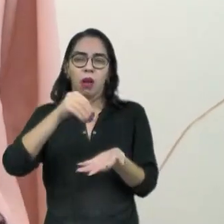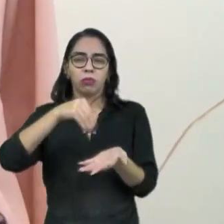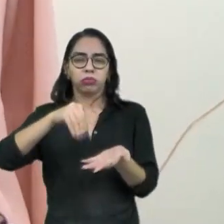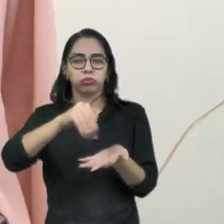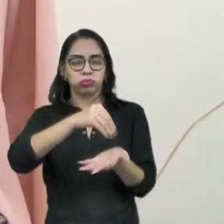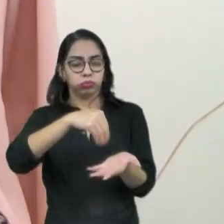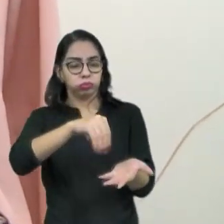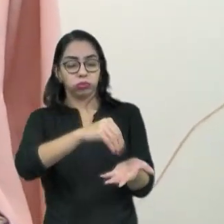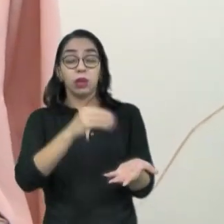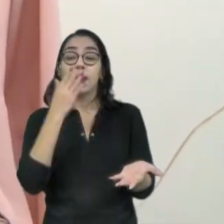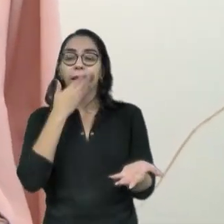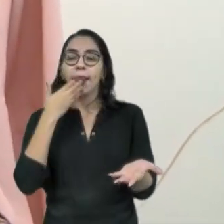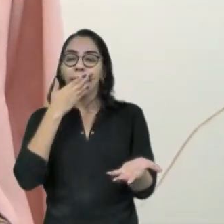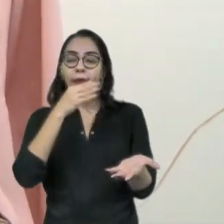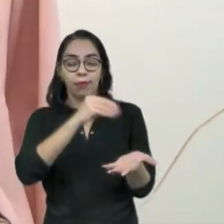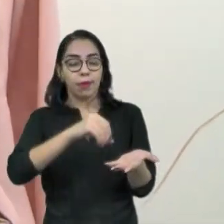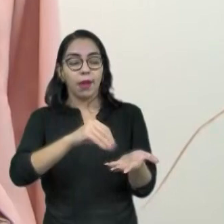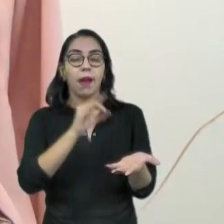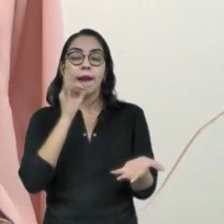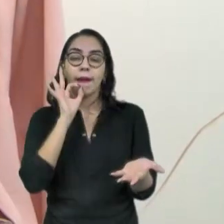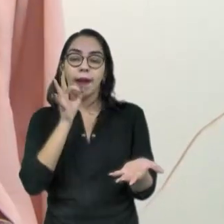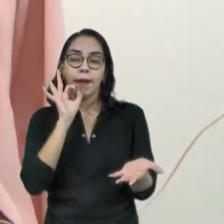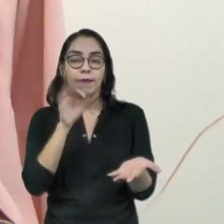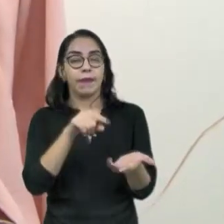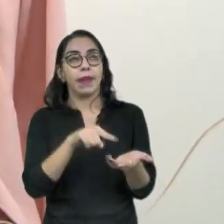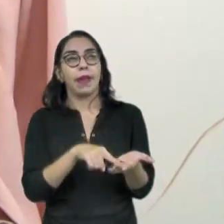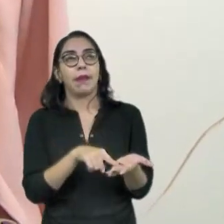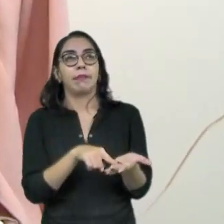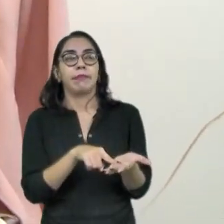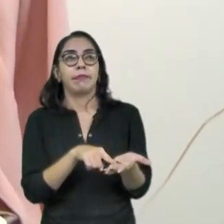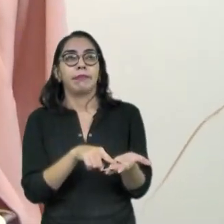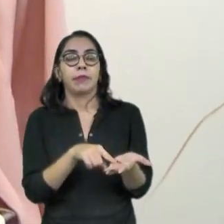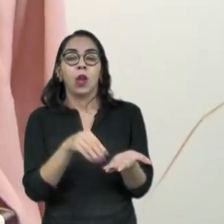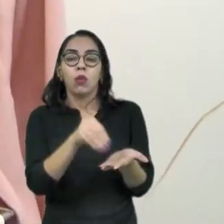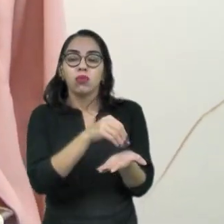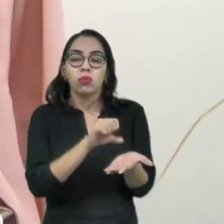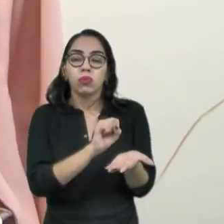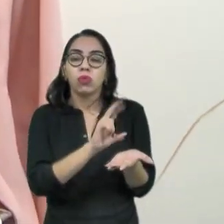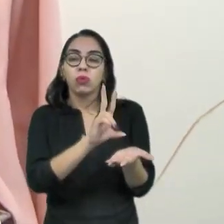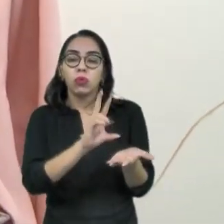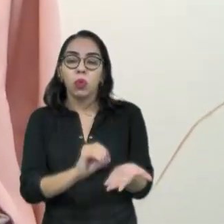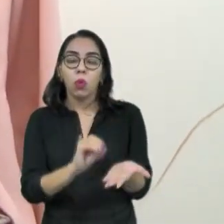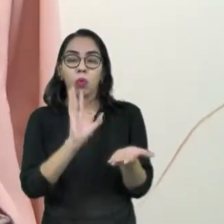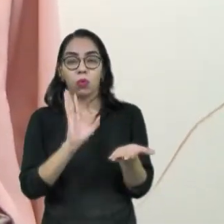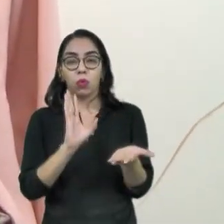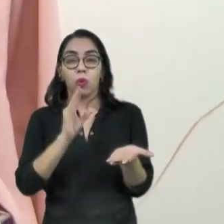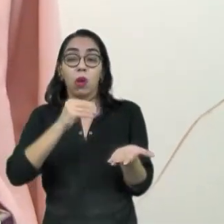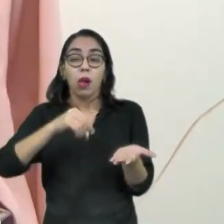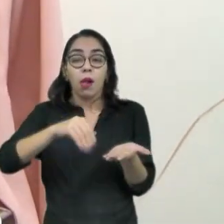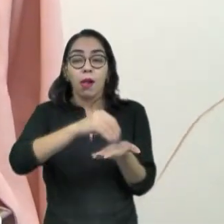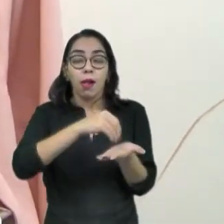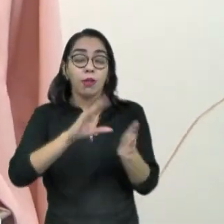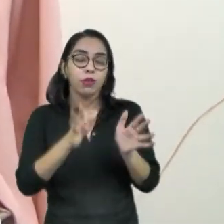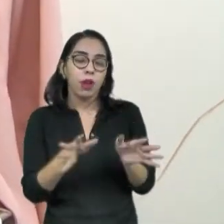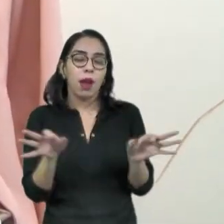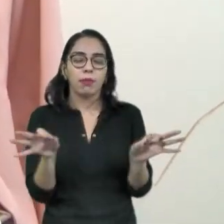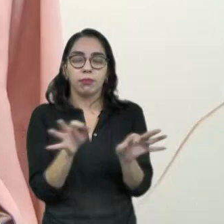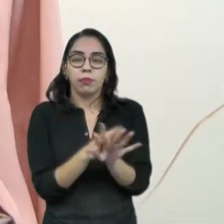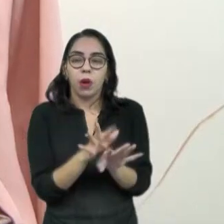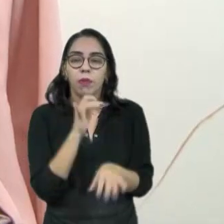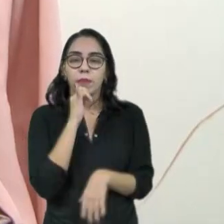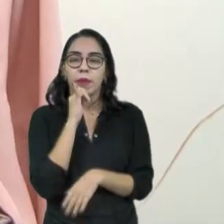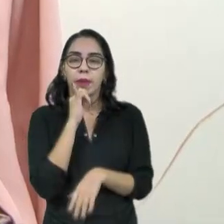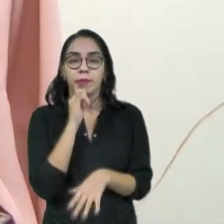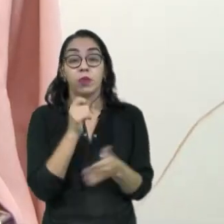aquele açúcar que a gente coloca no cafezinho o açúcar que a gente já adiciona no suco o açúcar que já vem nas Preparações que sai do